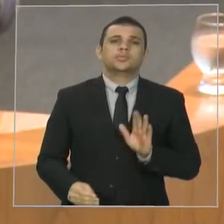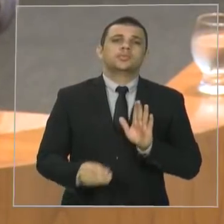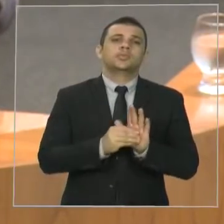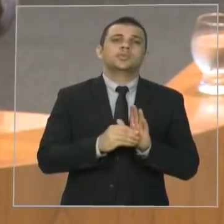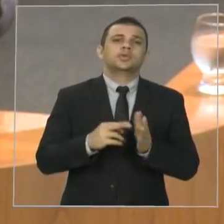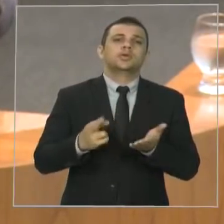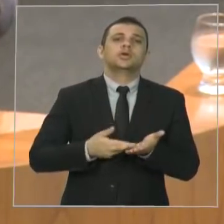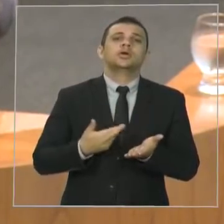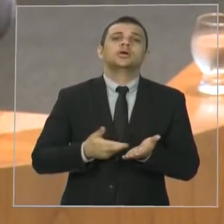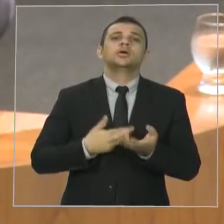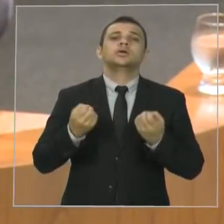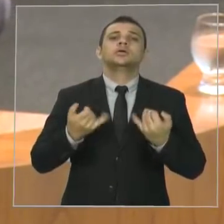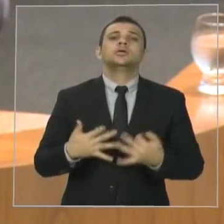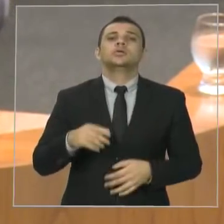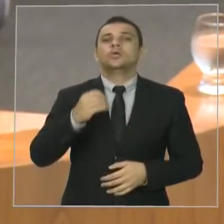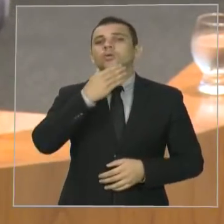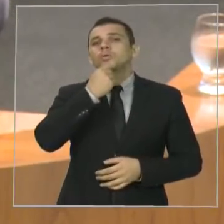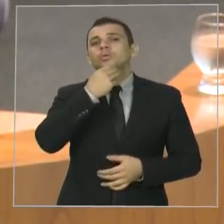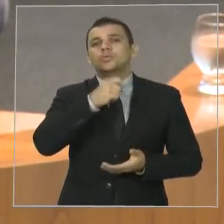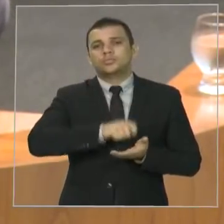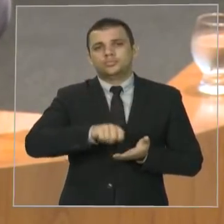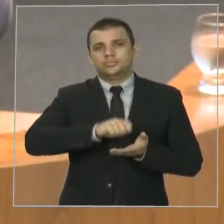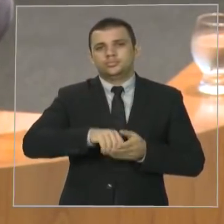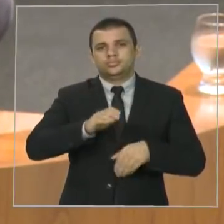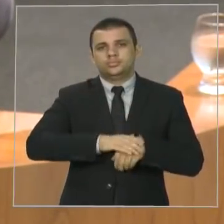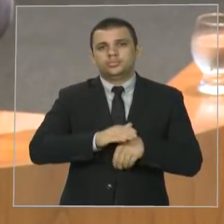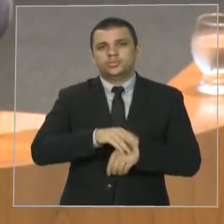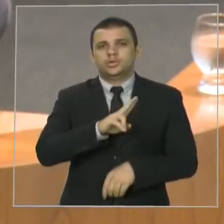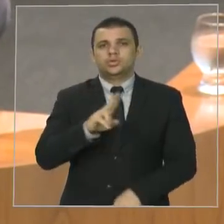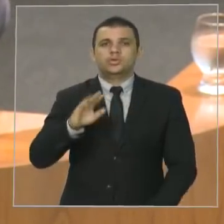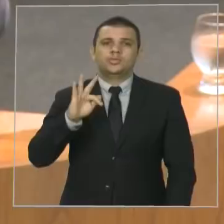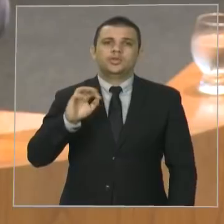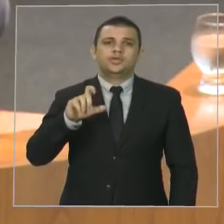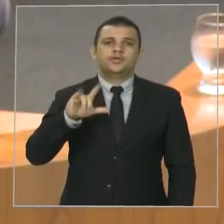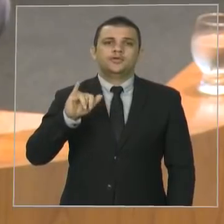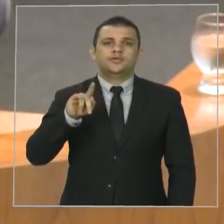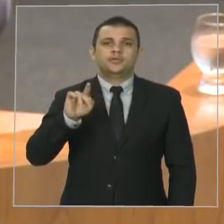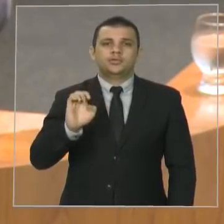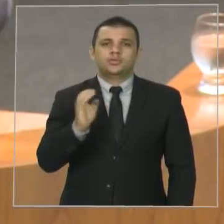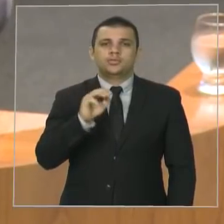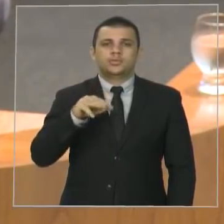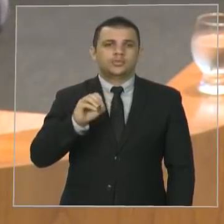de Janeiro, por que chegou a esse ponto? Ter as causas.